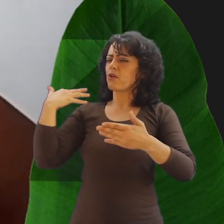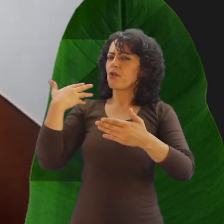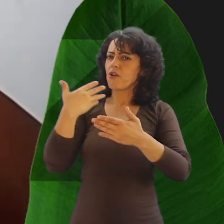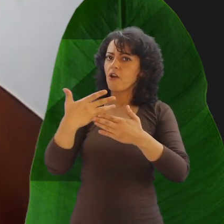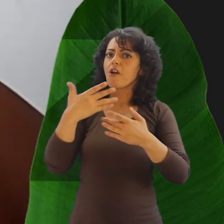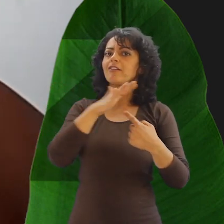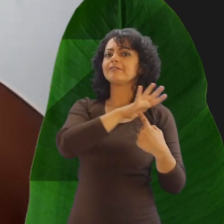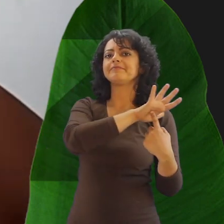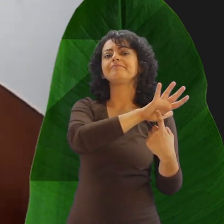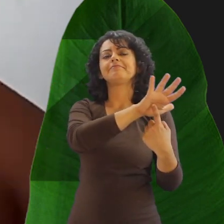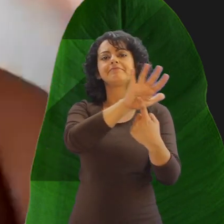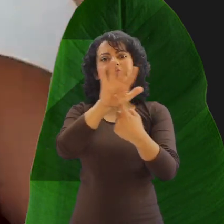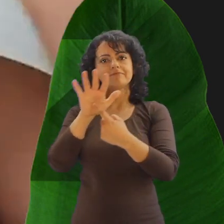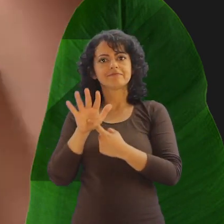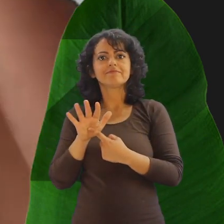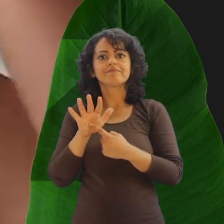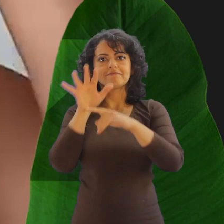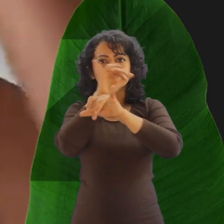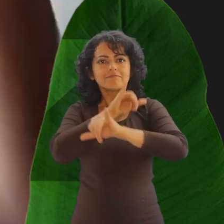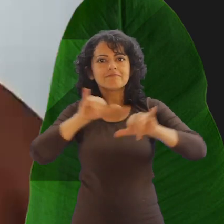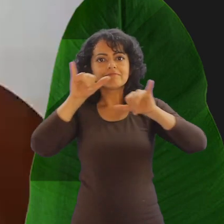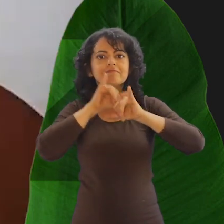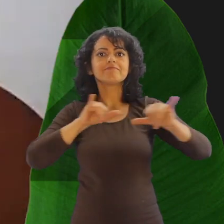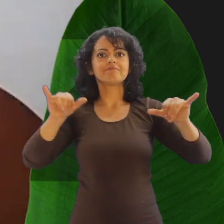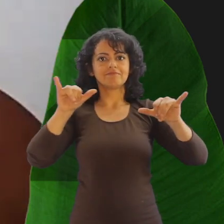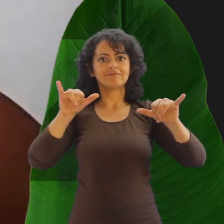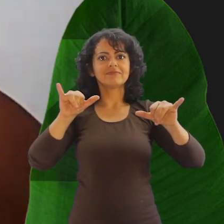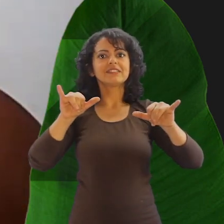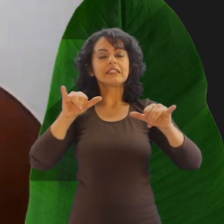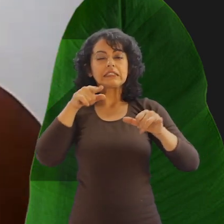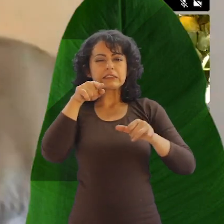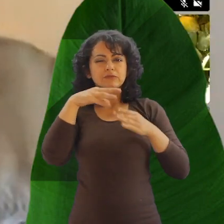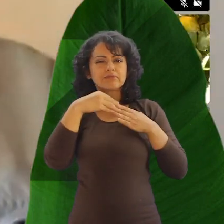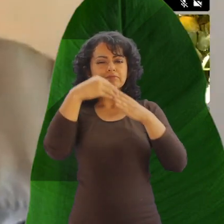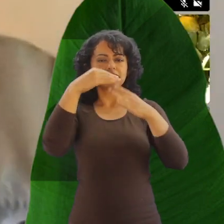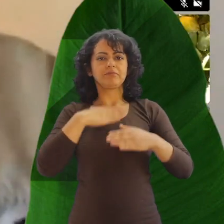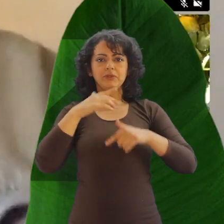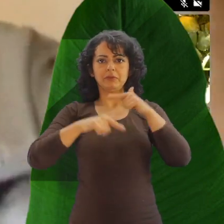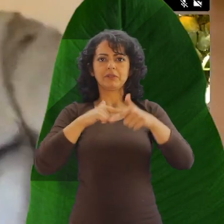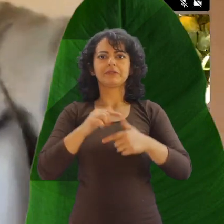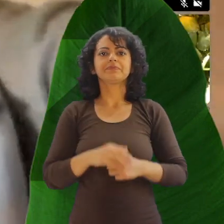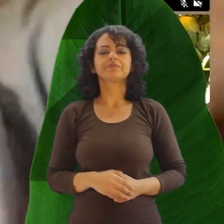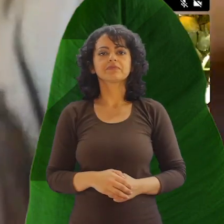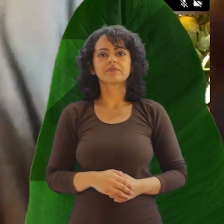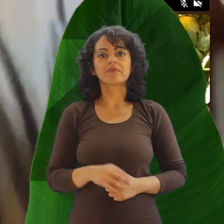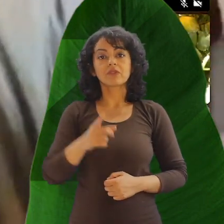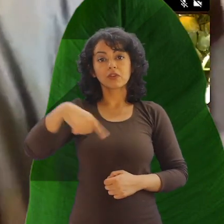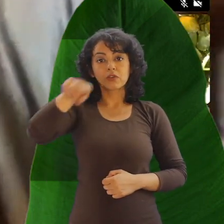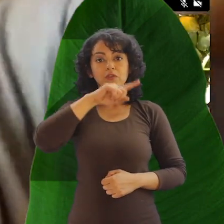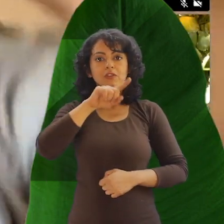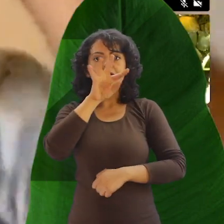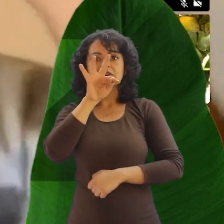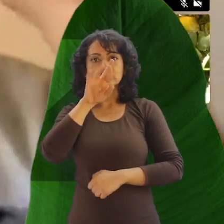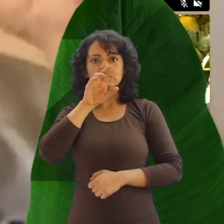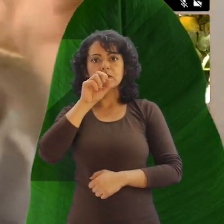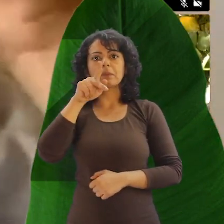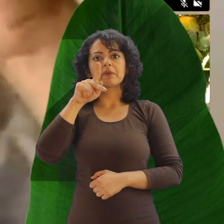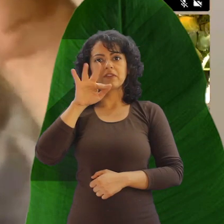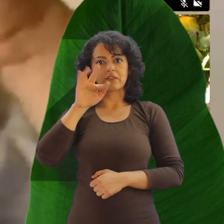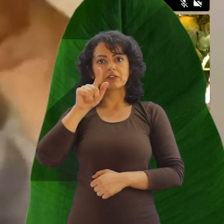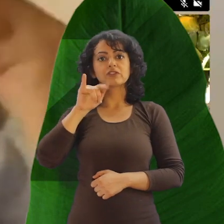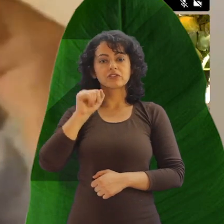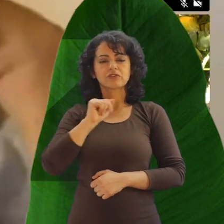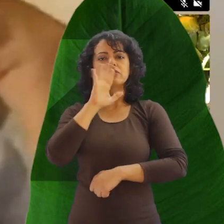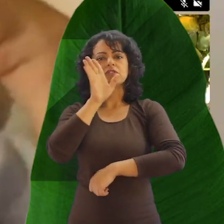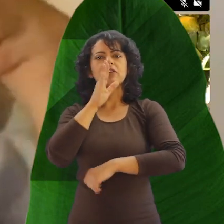é uma viga mestra nos meus trabalhos. Vocês falam muito do Gilberto Gil na tropofagia, né? E